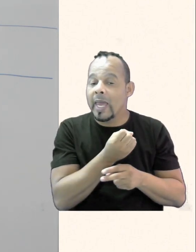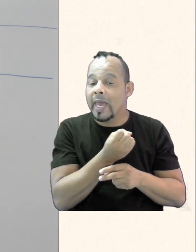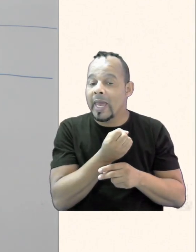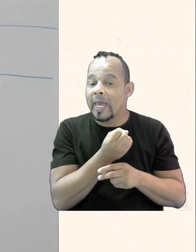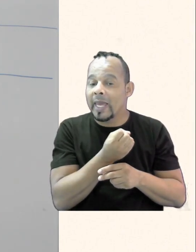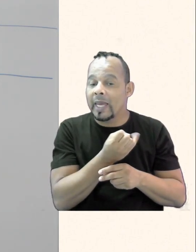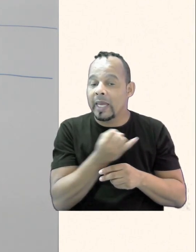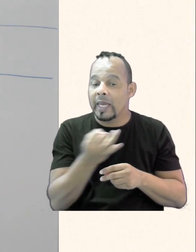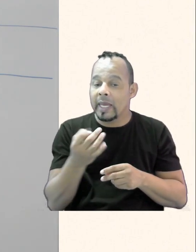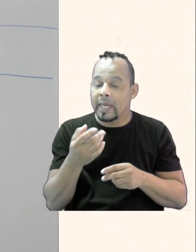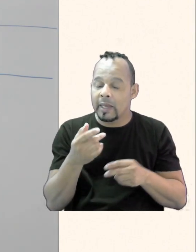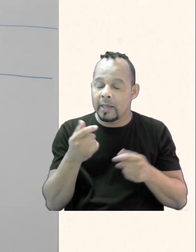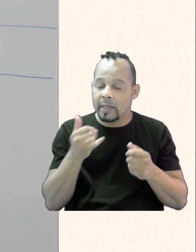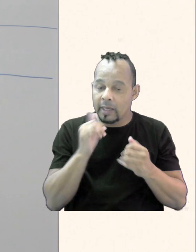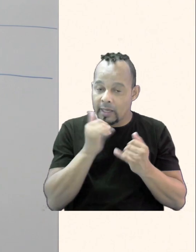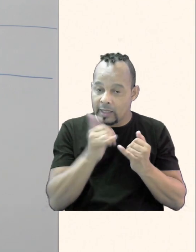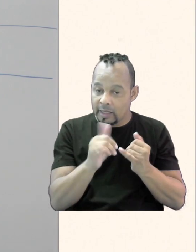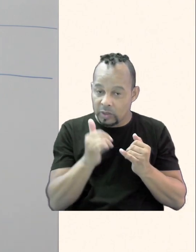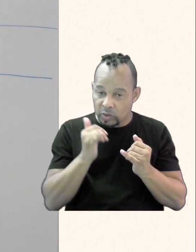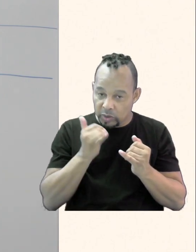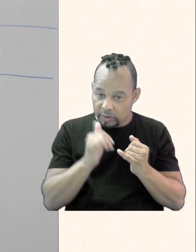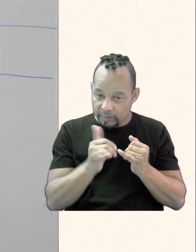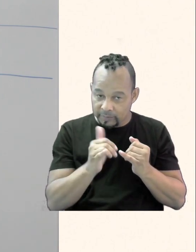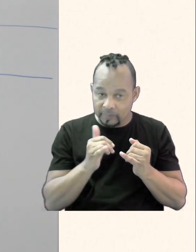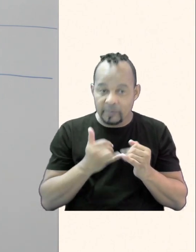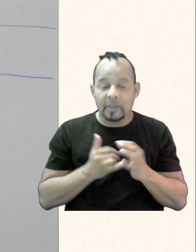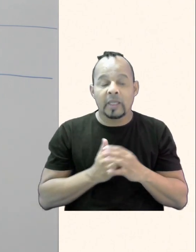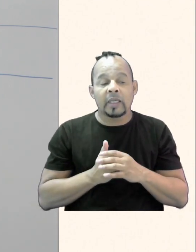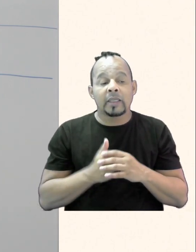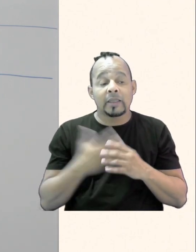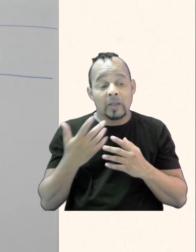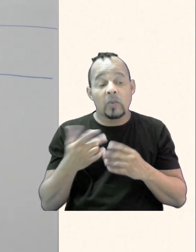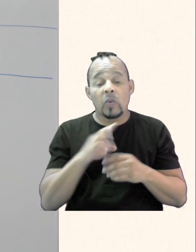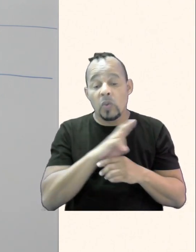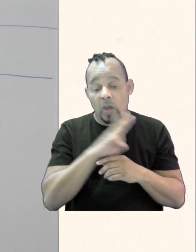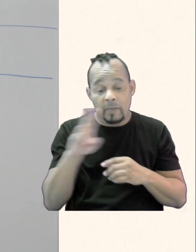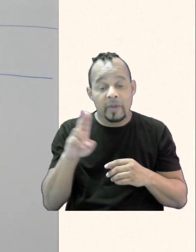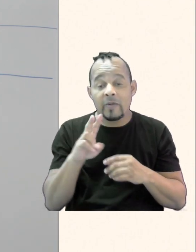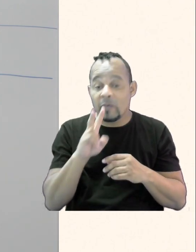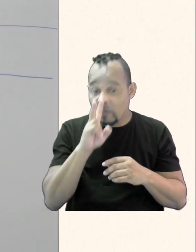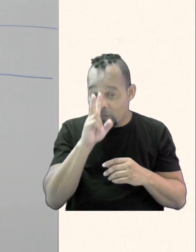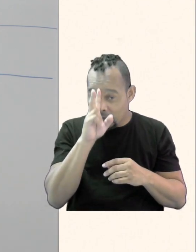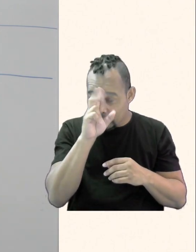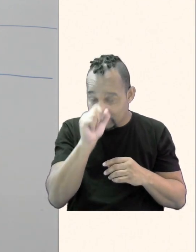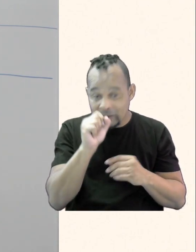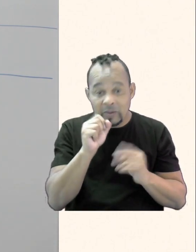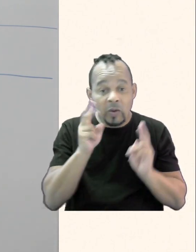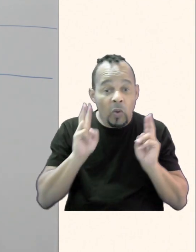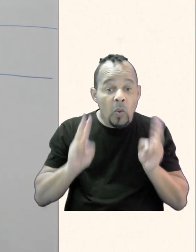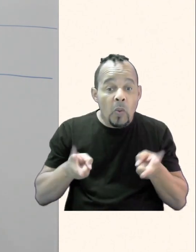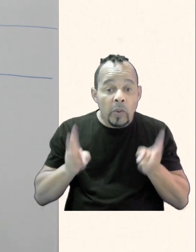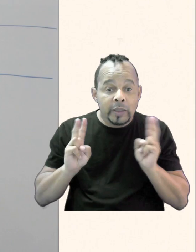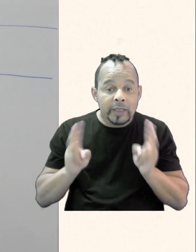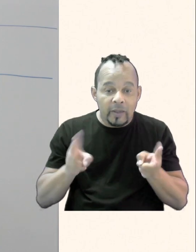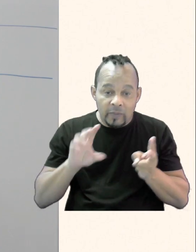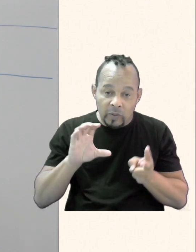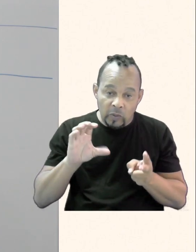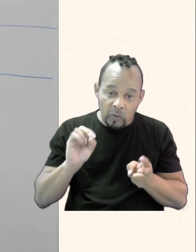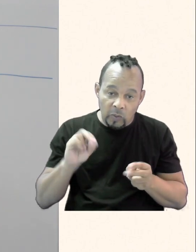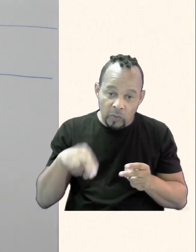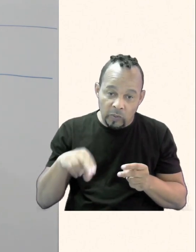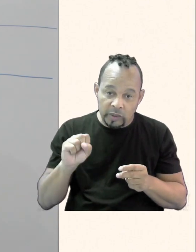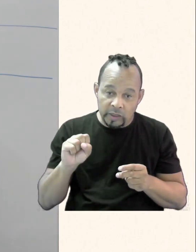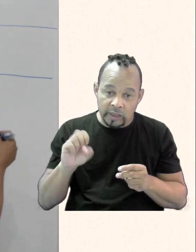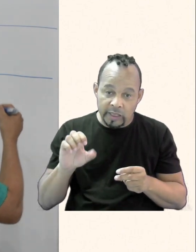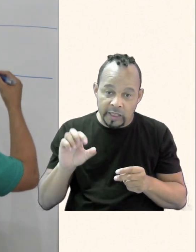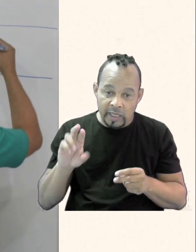força conservativa tem tudo a ver, correto? Muito bem. Então, energia